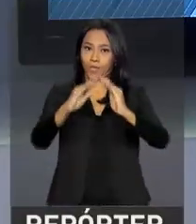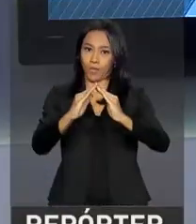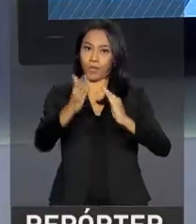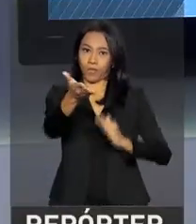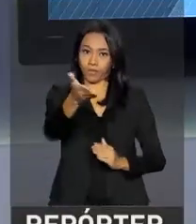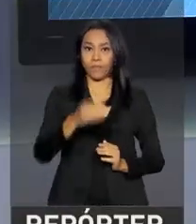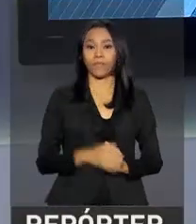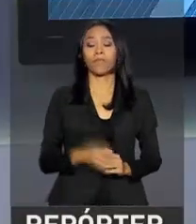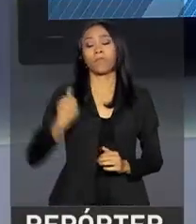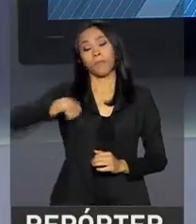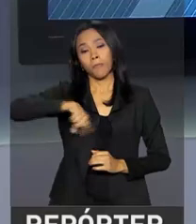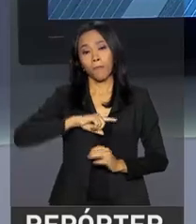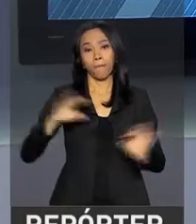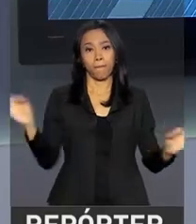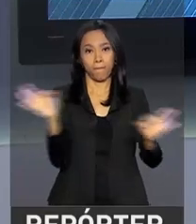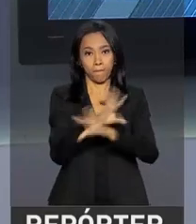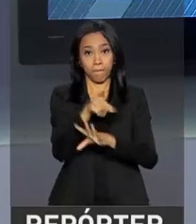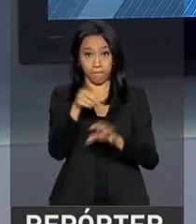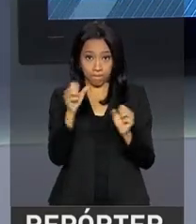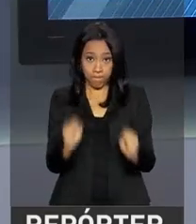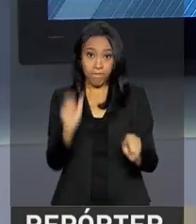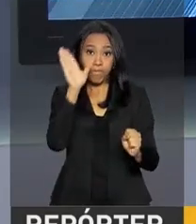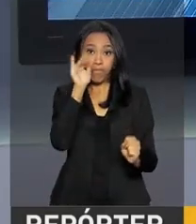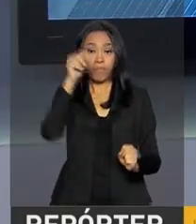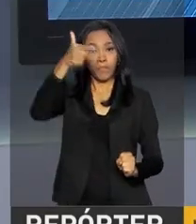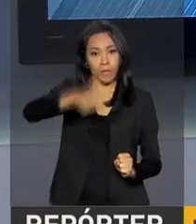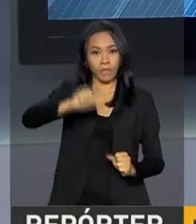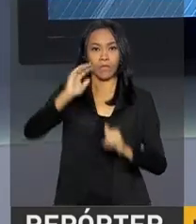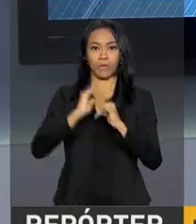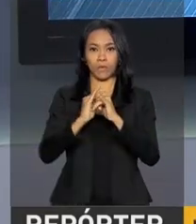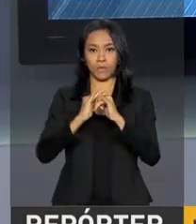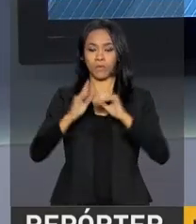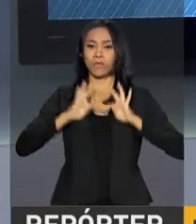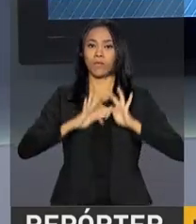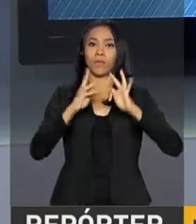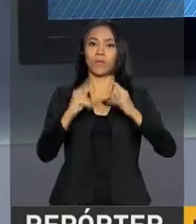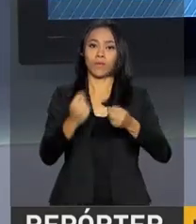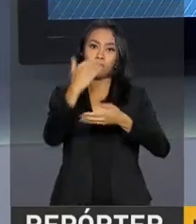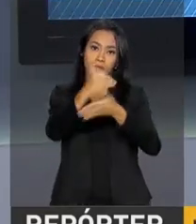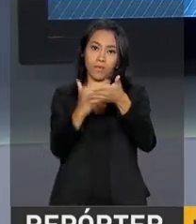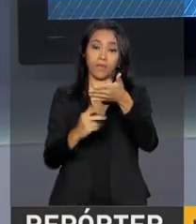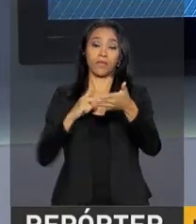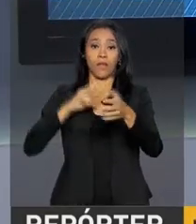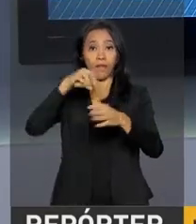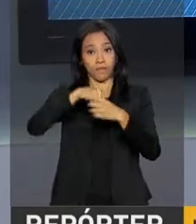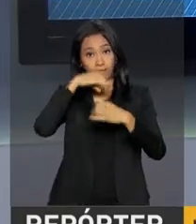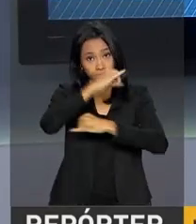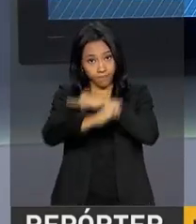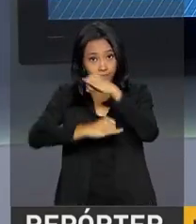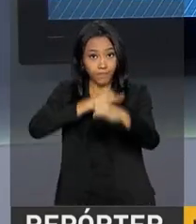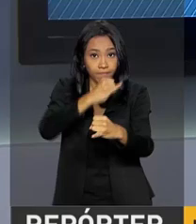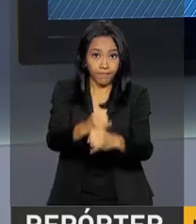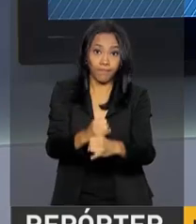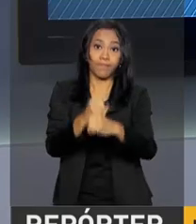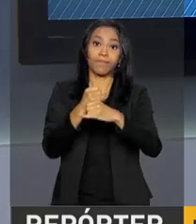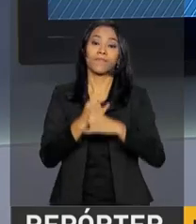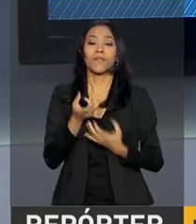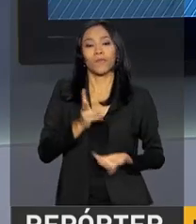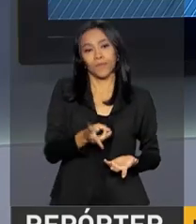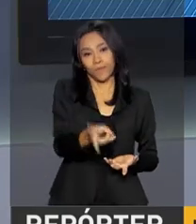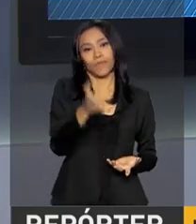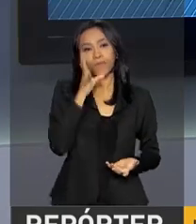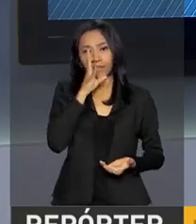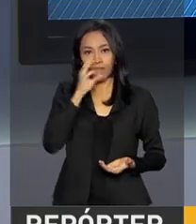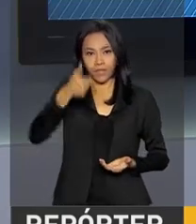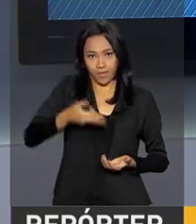nós ficamos por aqui você pode rever as reportagens no youtube e toda a programação também está na página da nbb na internet